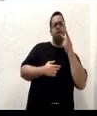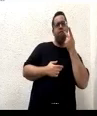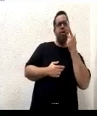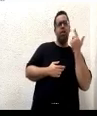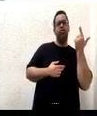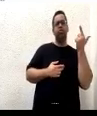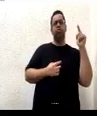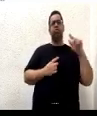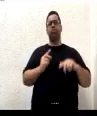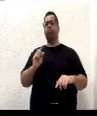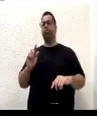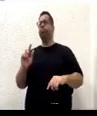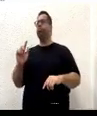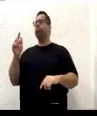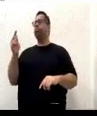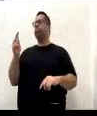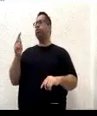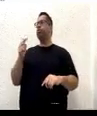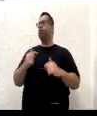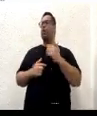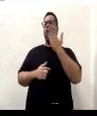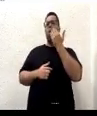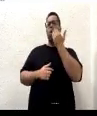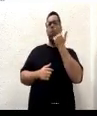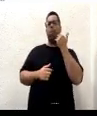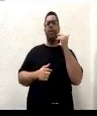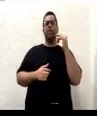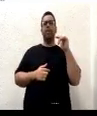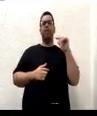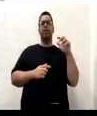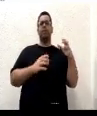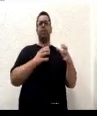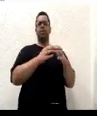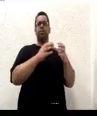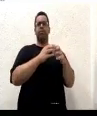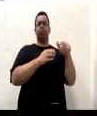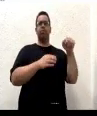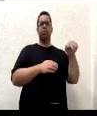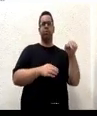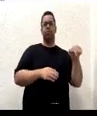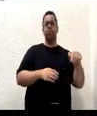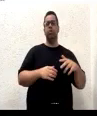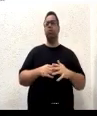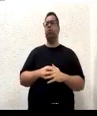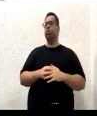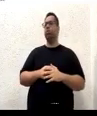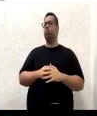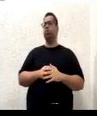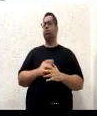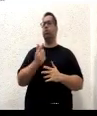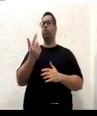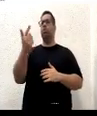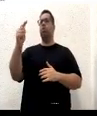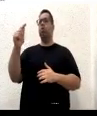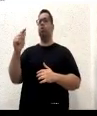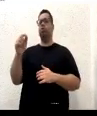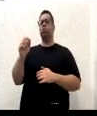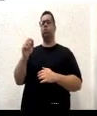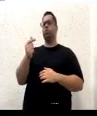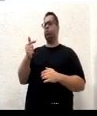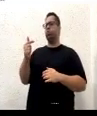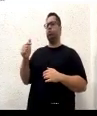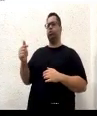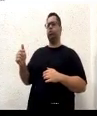comida para um pessoal, para um grupo de pessoas, funcionários, para outros não, e tem